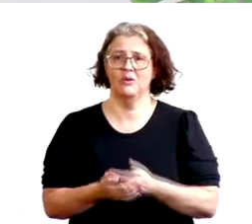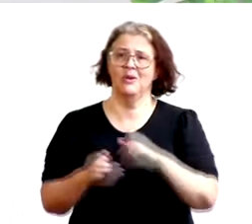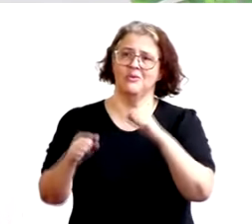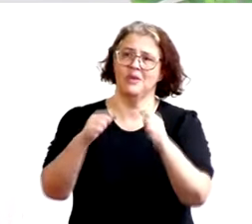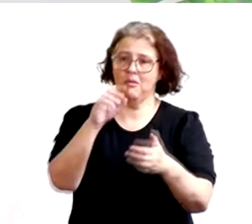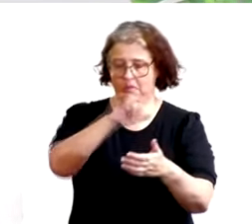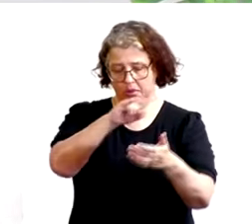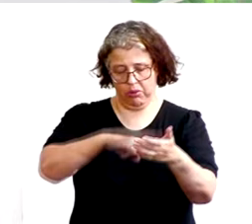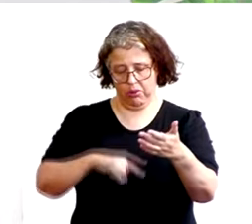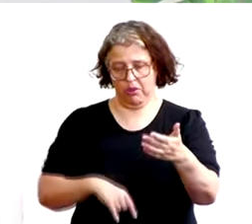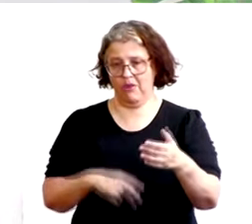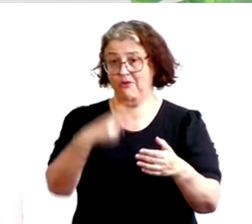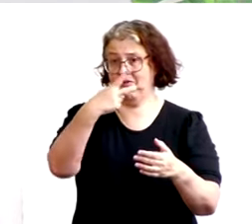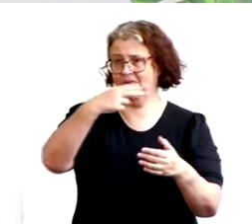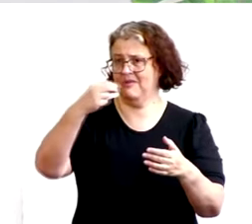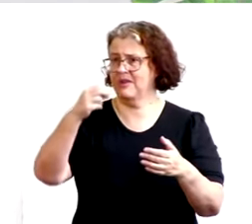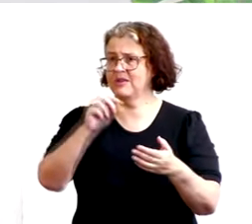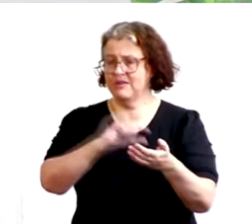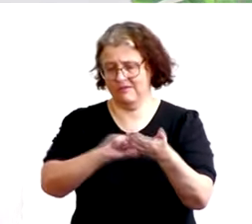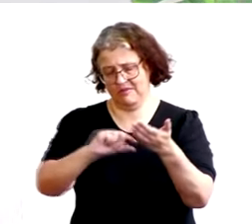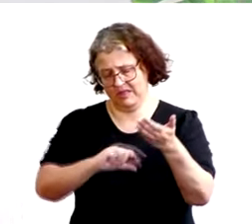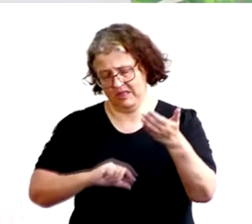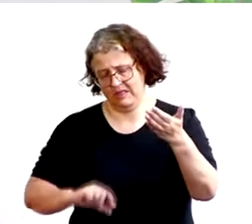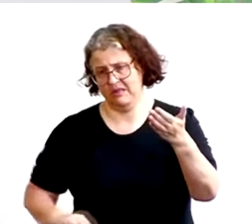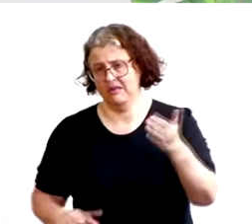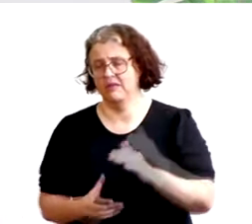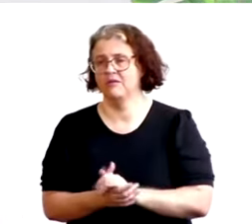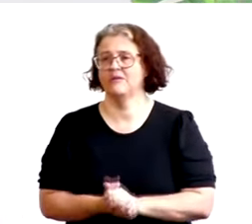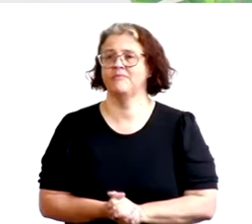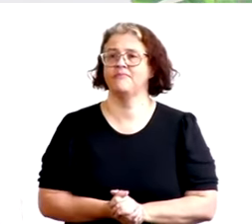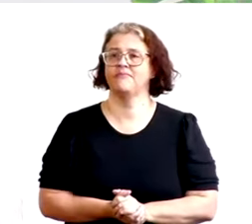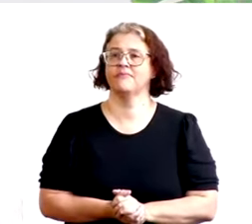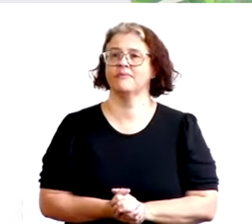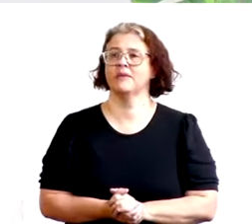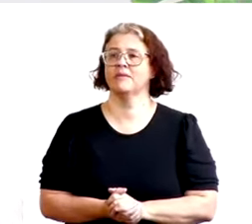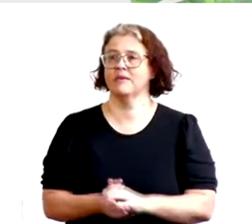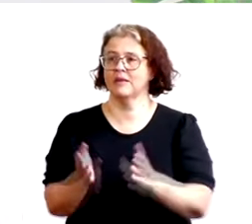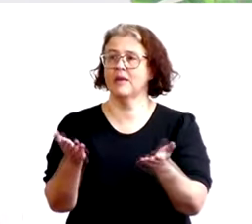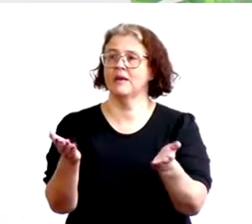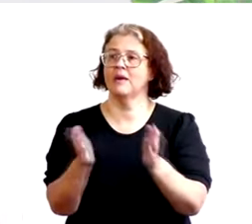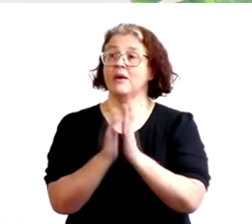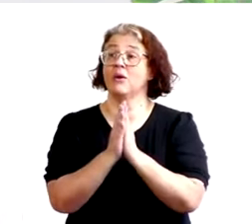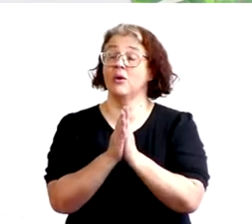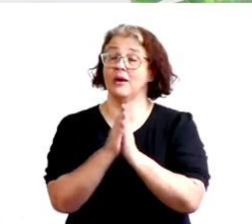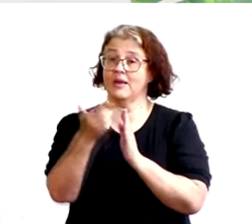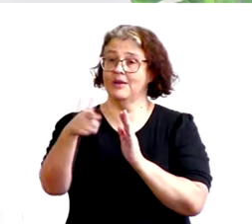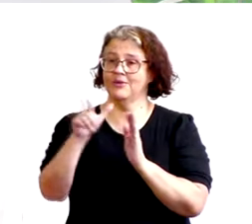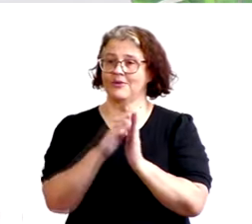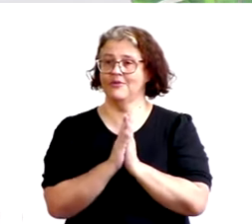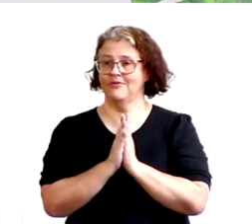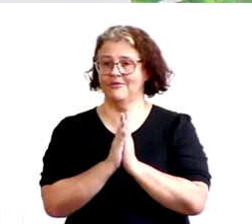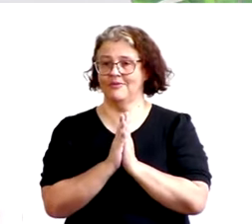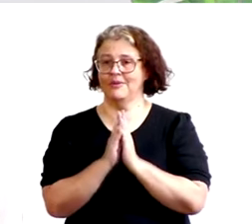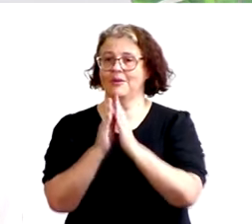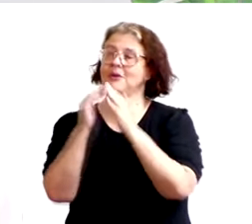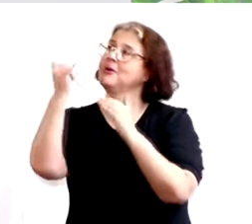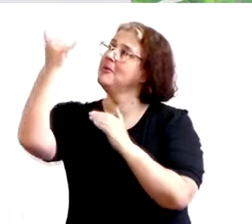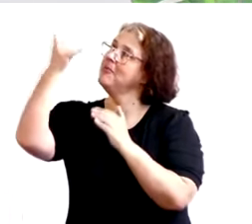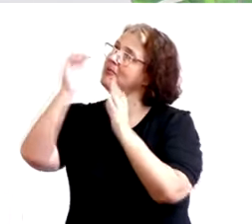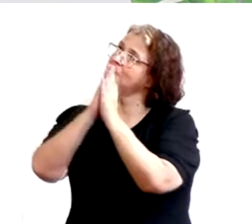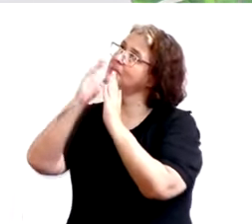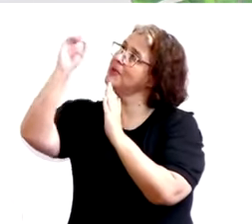Salmo extenso de 20 versículos eu gostaria de orar mais uma vez nesse instante pedindo a Deus que falasse conosco